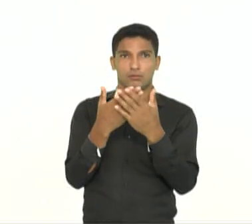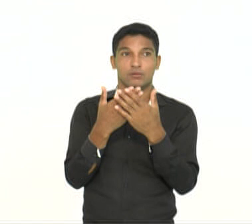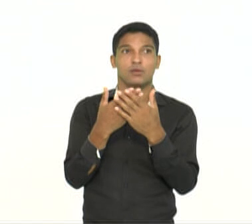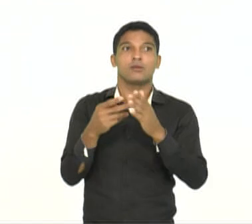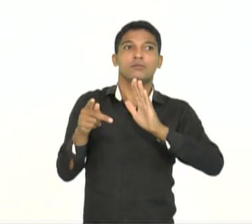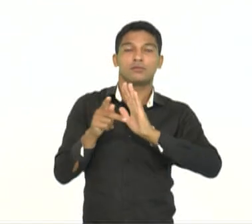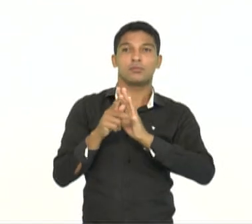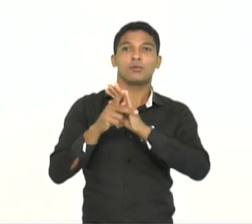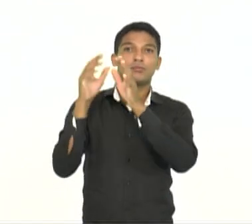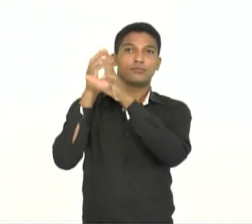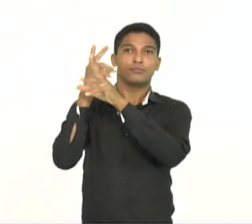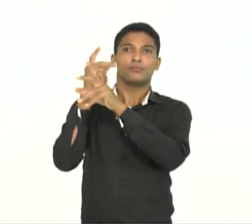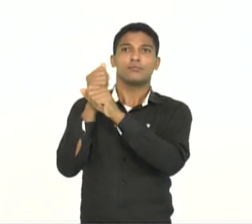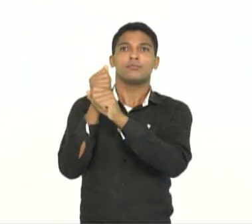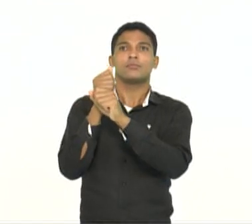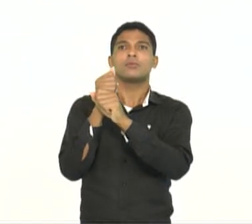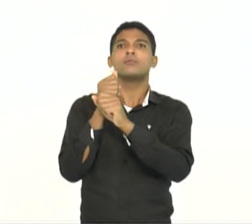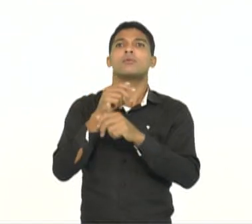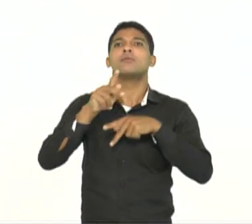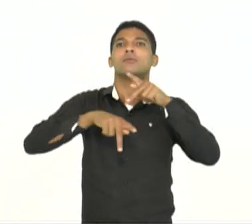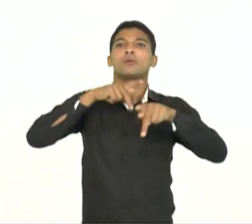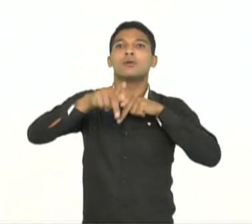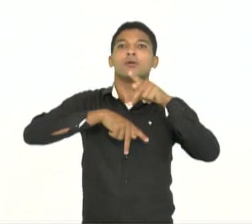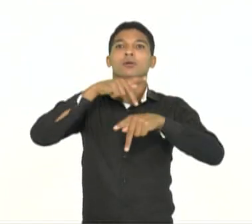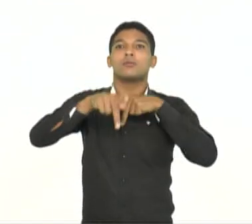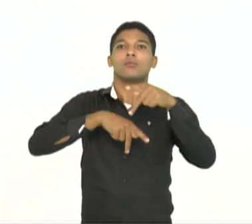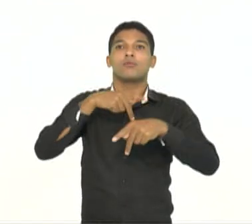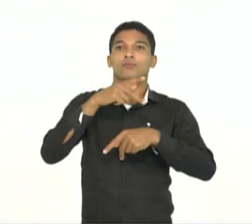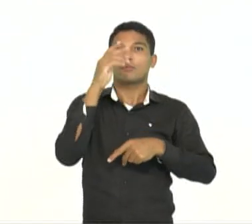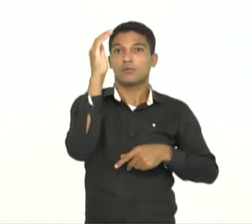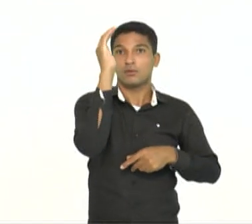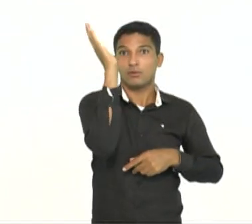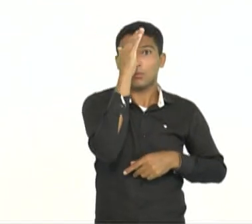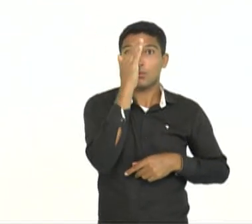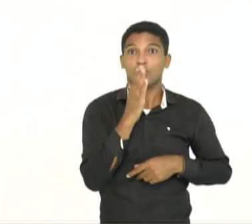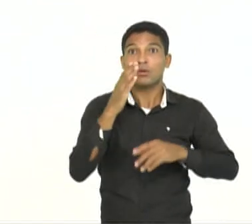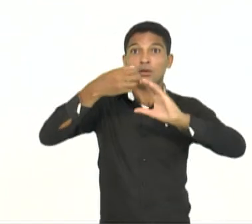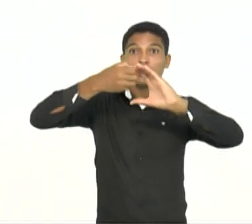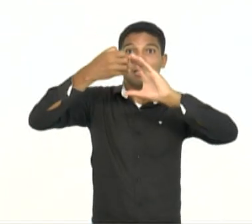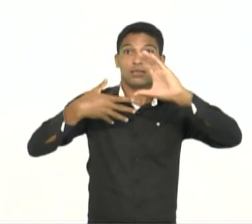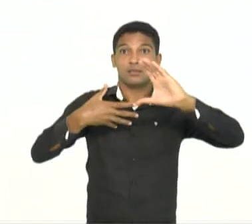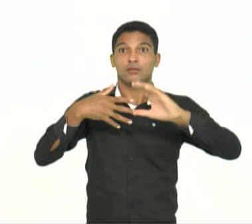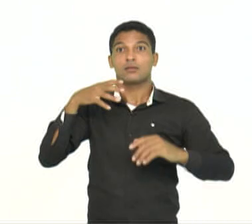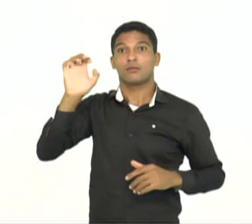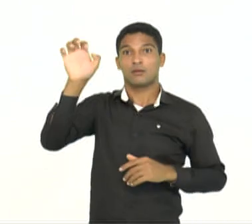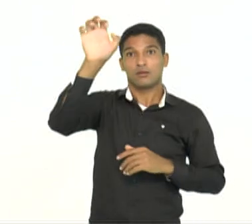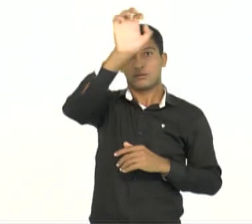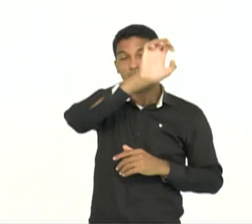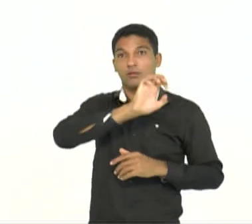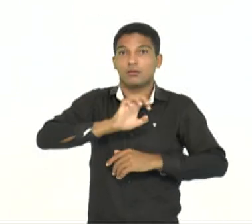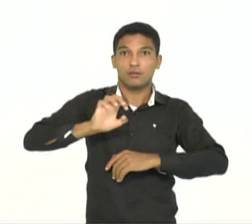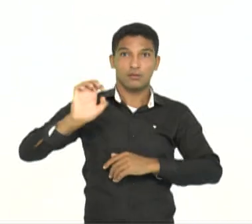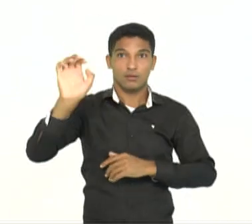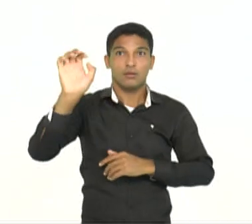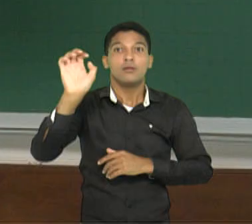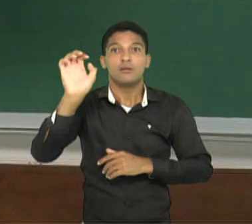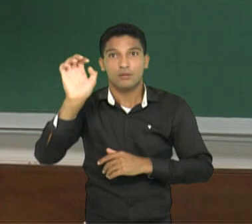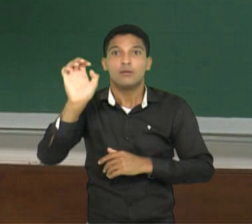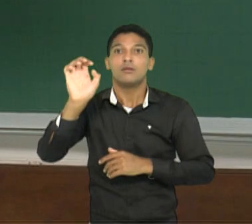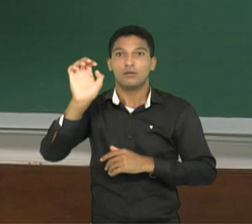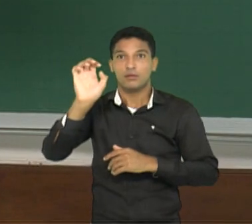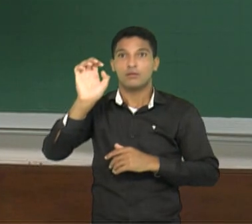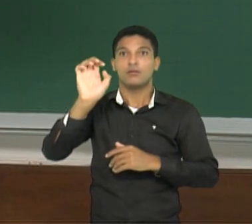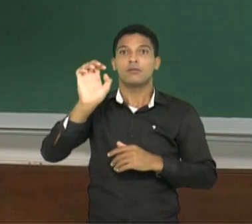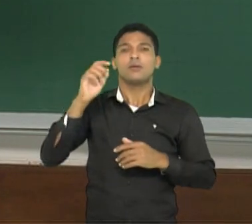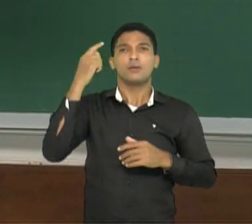os conceitos que facilitam o entendimento do tema e as características regionais da população do Brasil. Não só